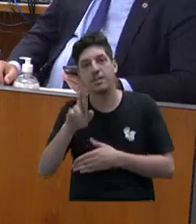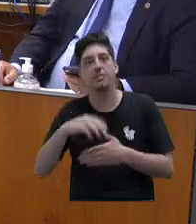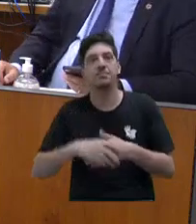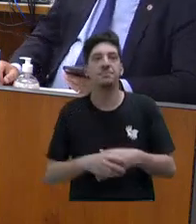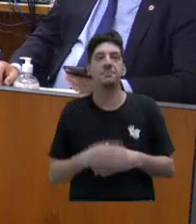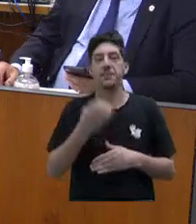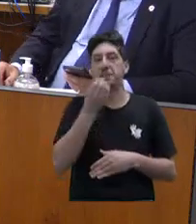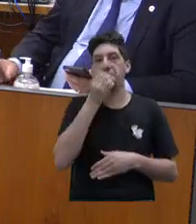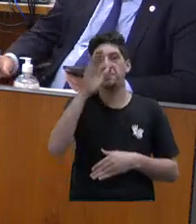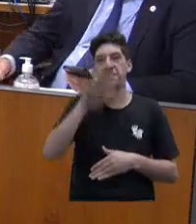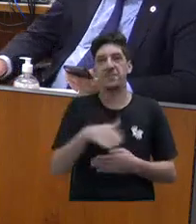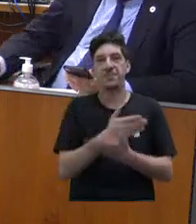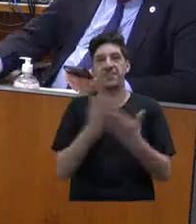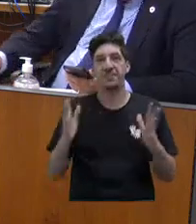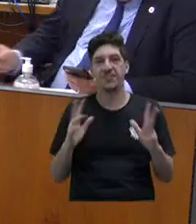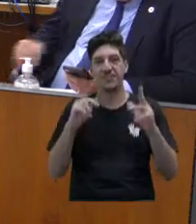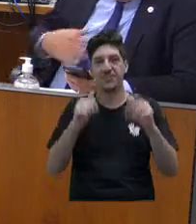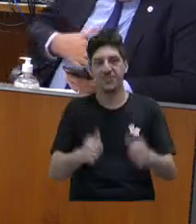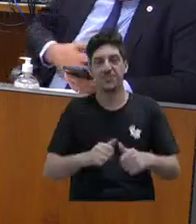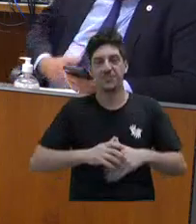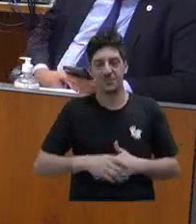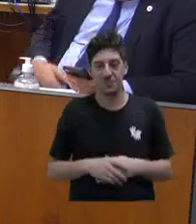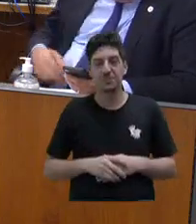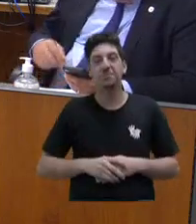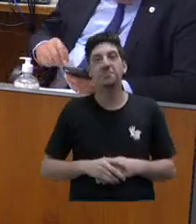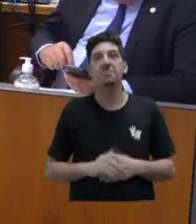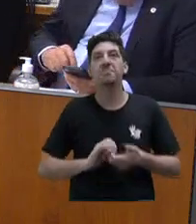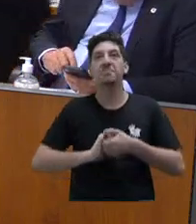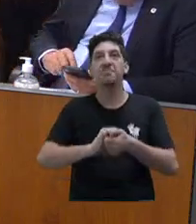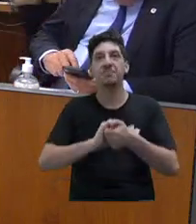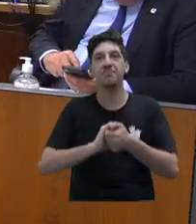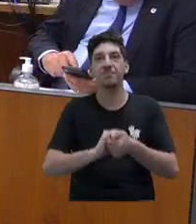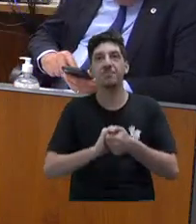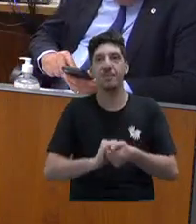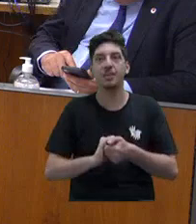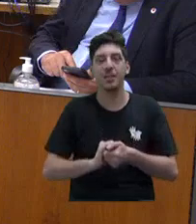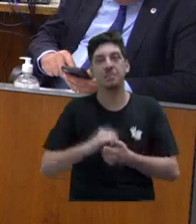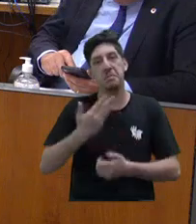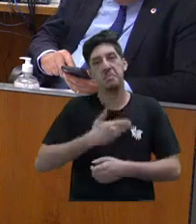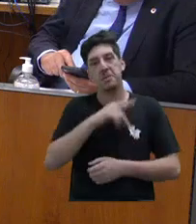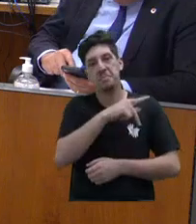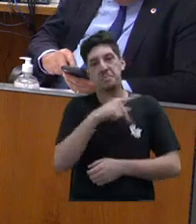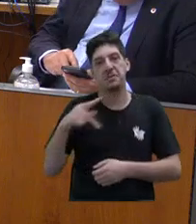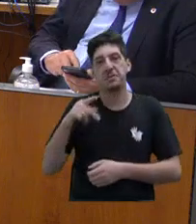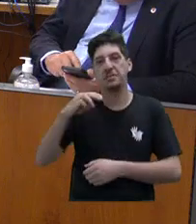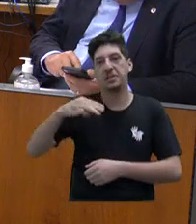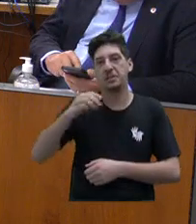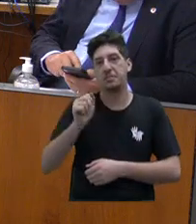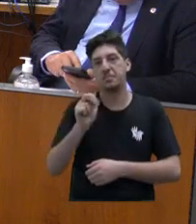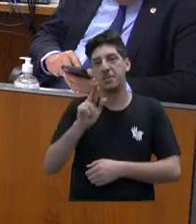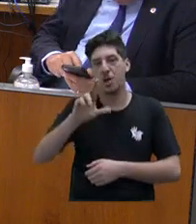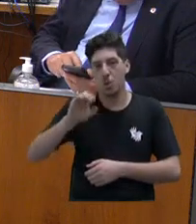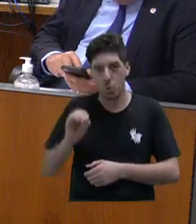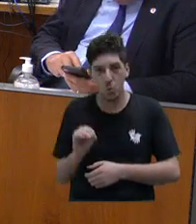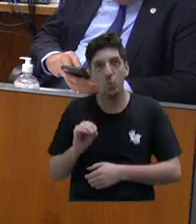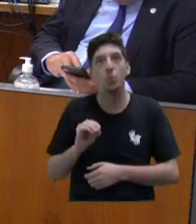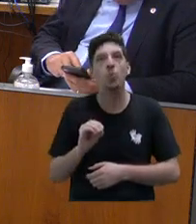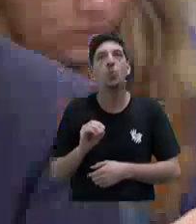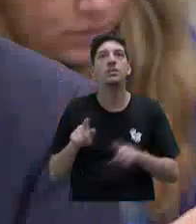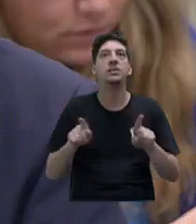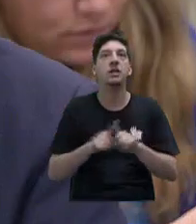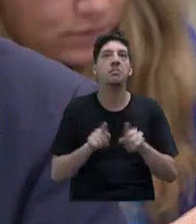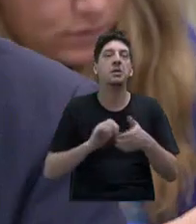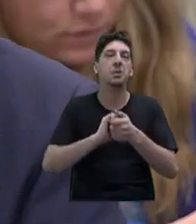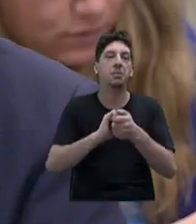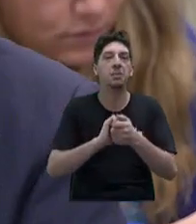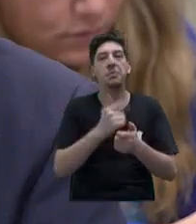Boa tarde a todos e a todas. Cumprimentar aí o nosso grande presidente, Mauro Tramonte. Obrigado. Cumprimento os